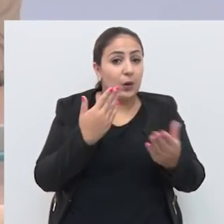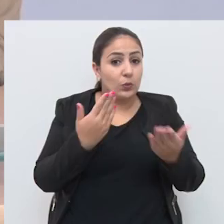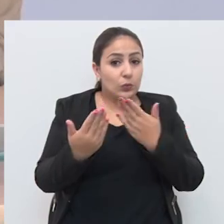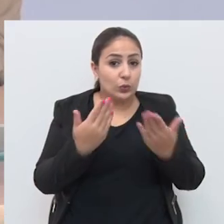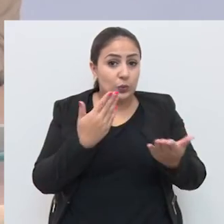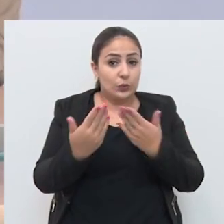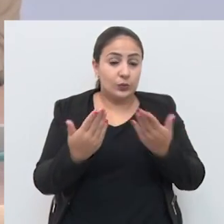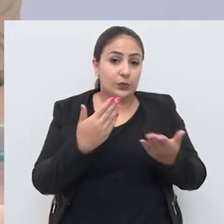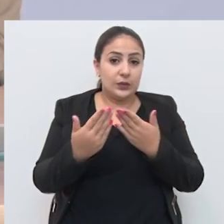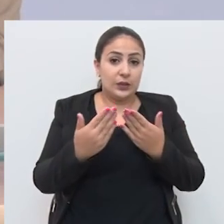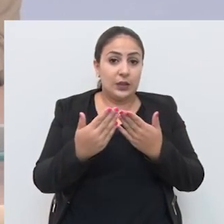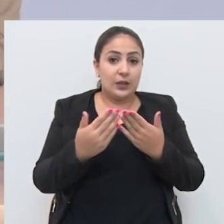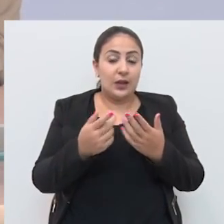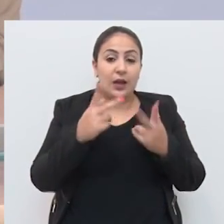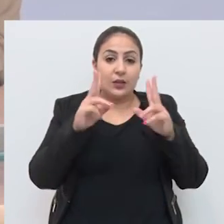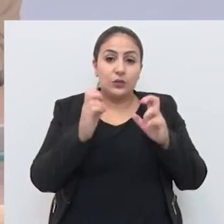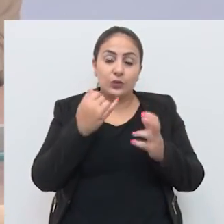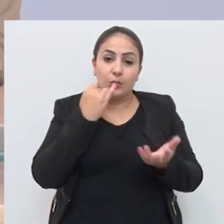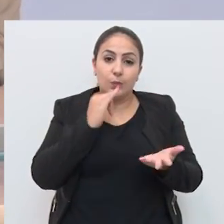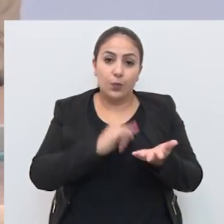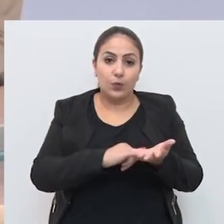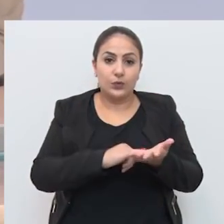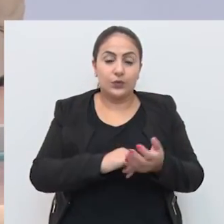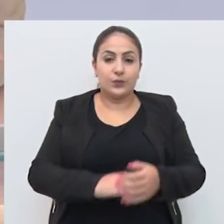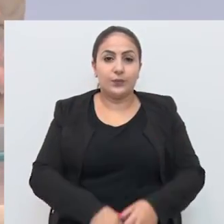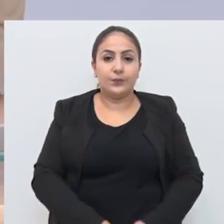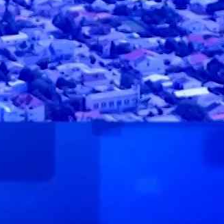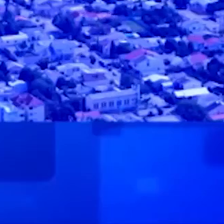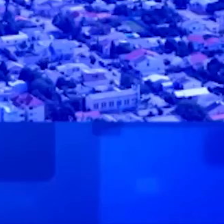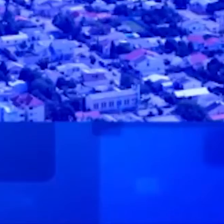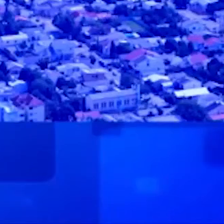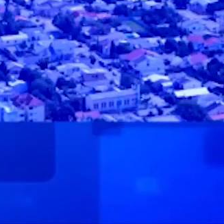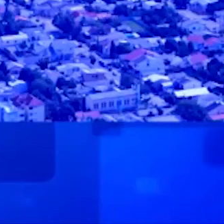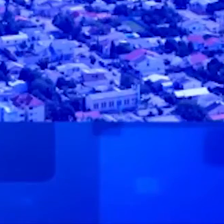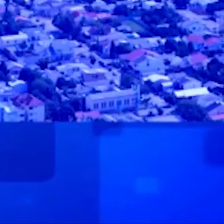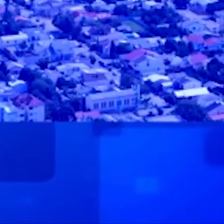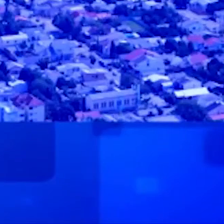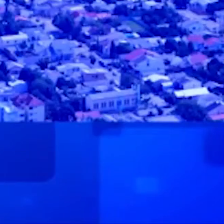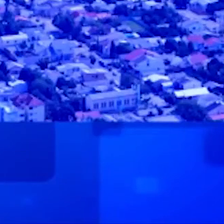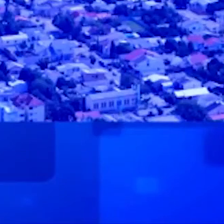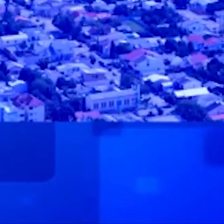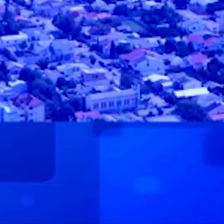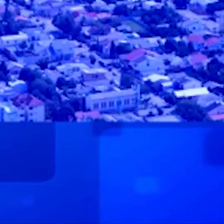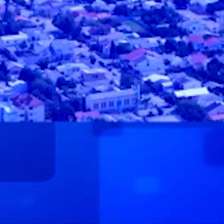dúvidas sobre a declaração do imposto de renda. Nós já voltamos.